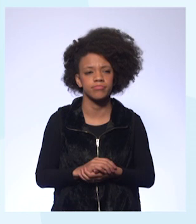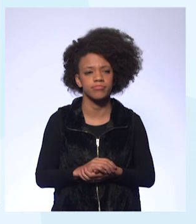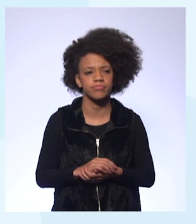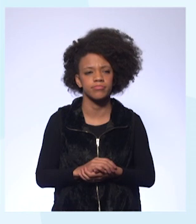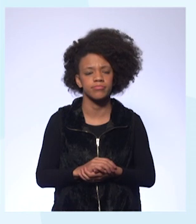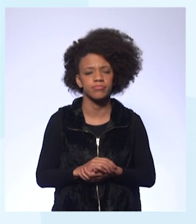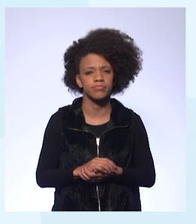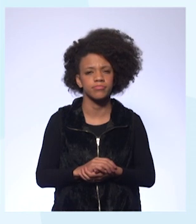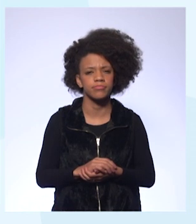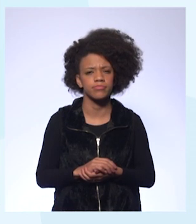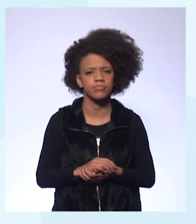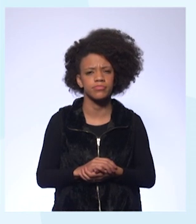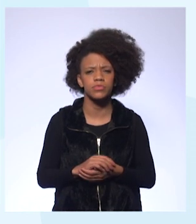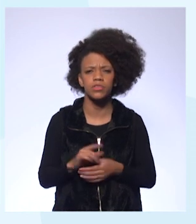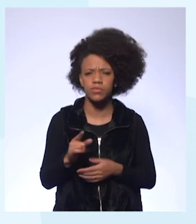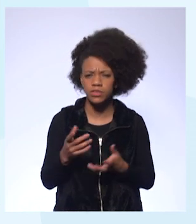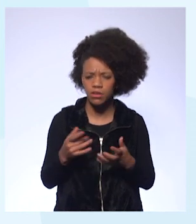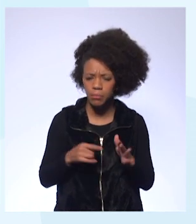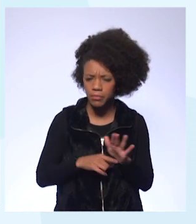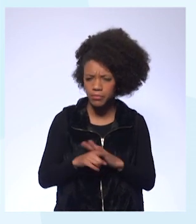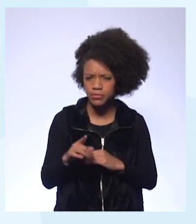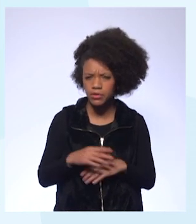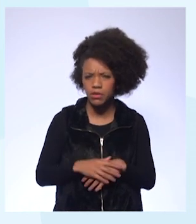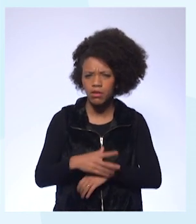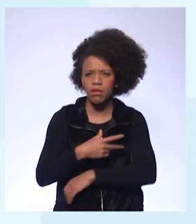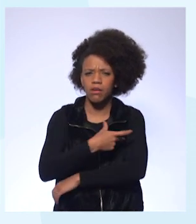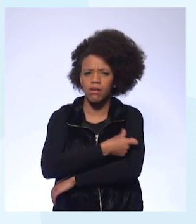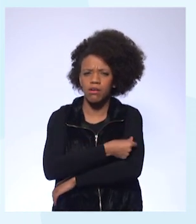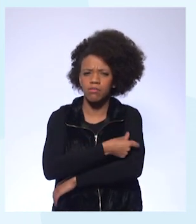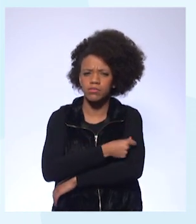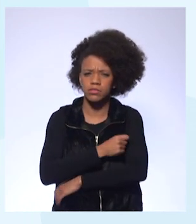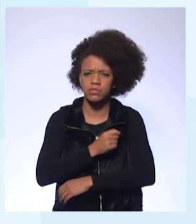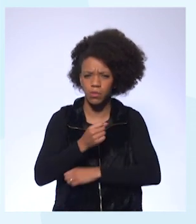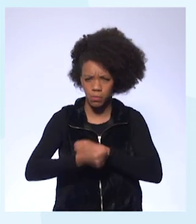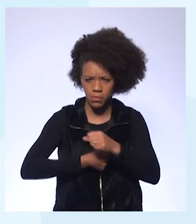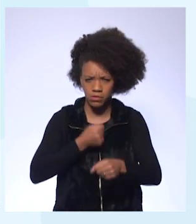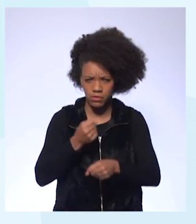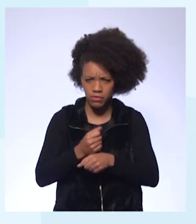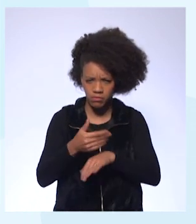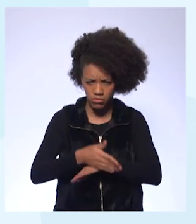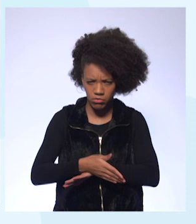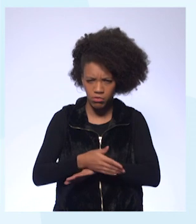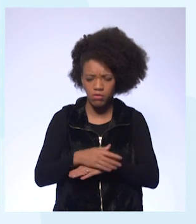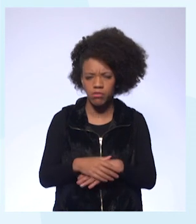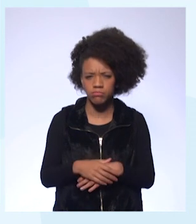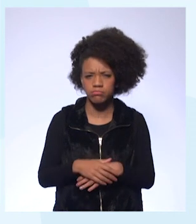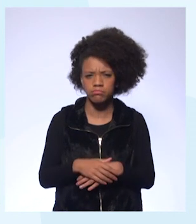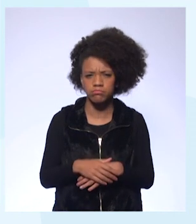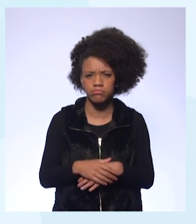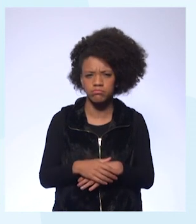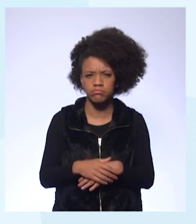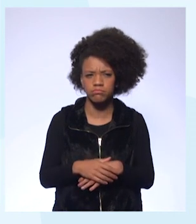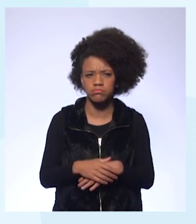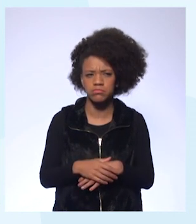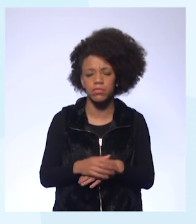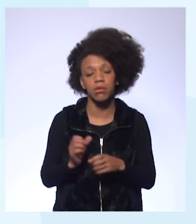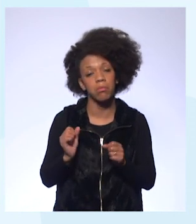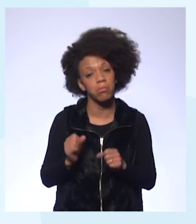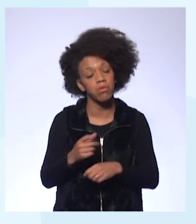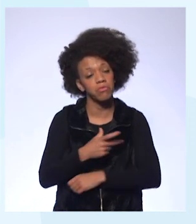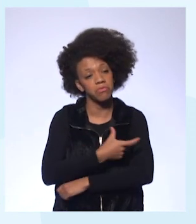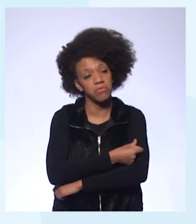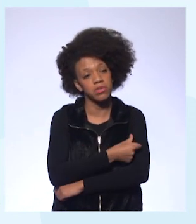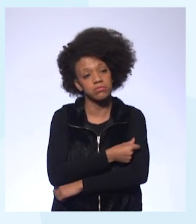Will Survive next você você quer perguntar a vacina vai chegar ano que vem will it aqui outra coisa né que pode